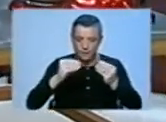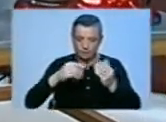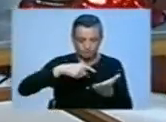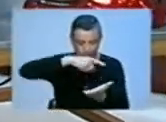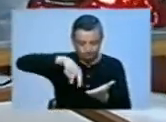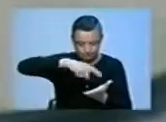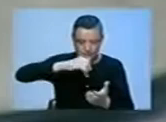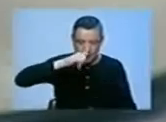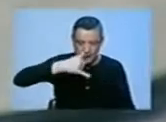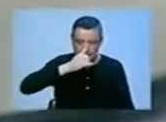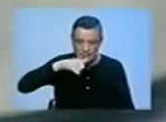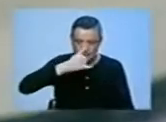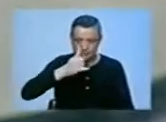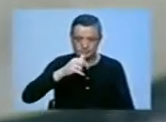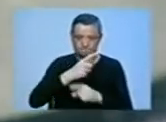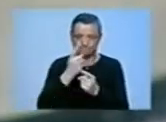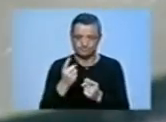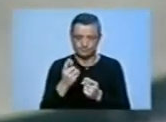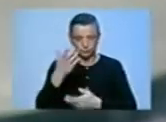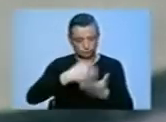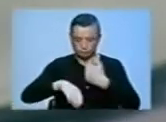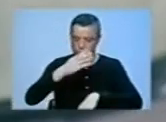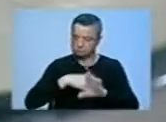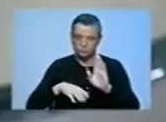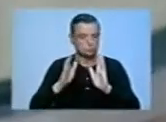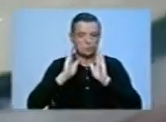massas eu vou tirar o casarão dígito